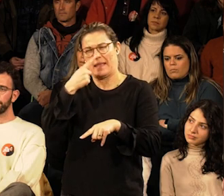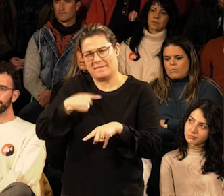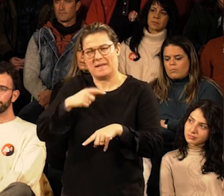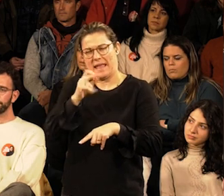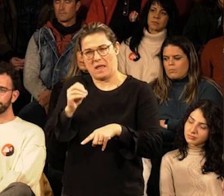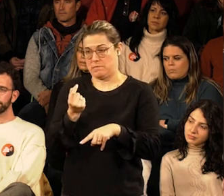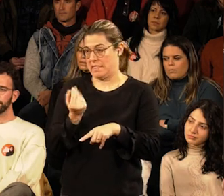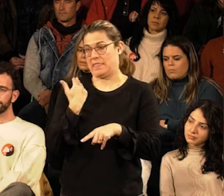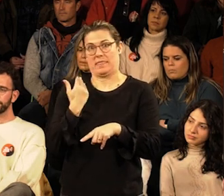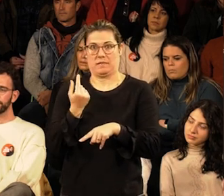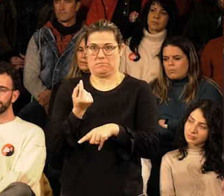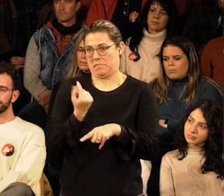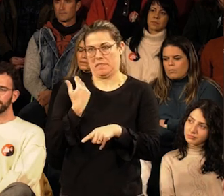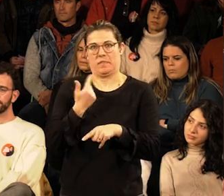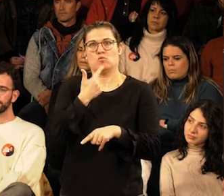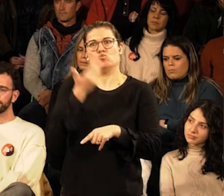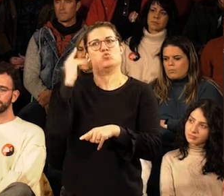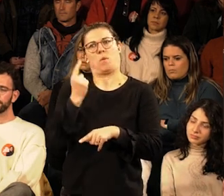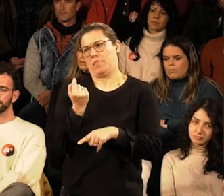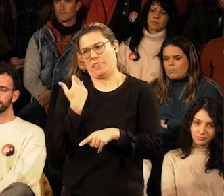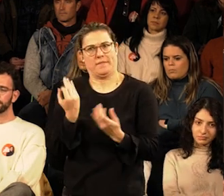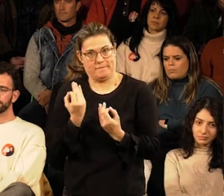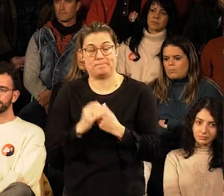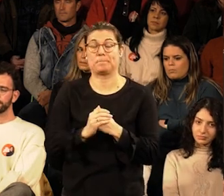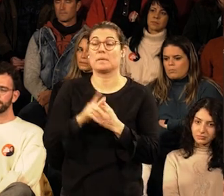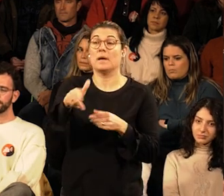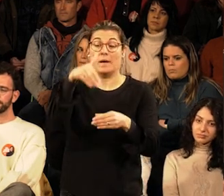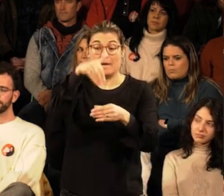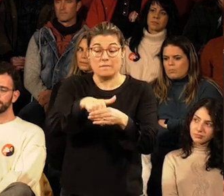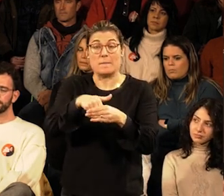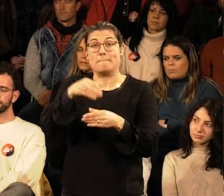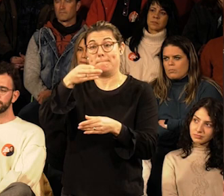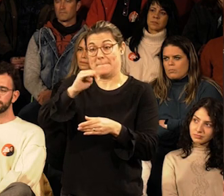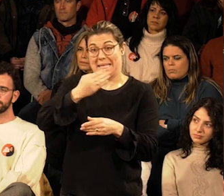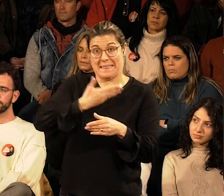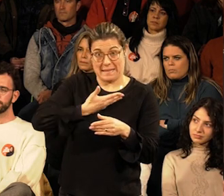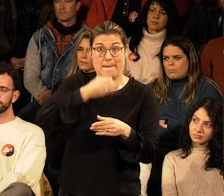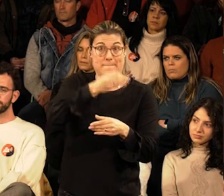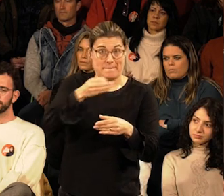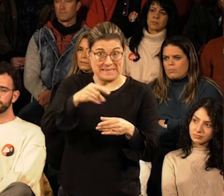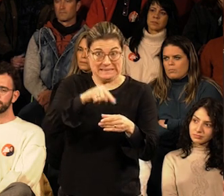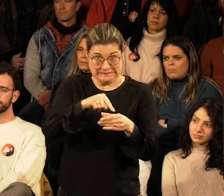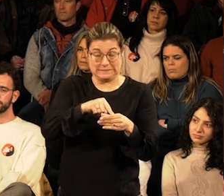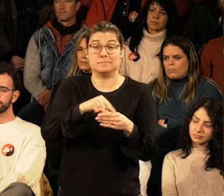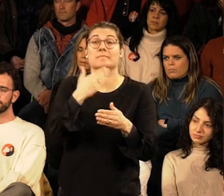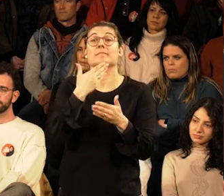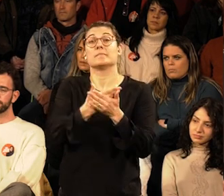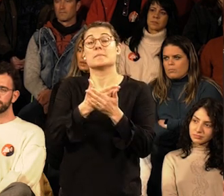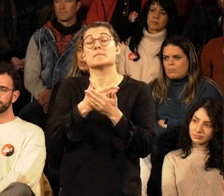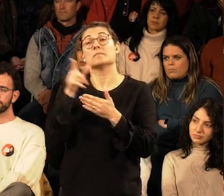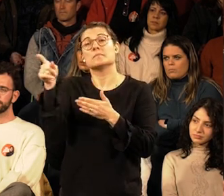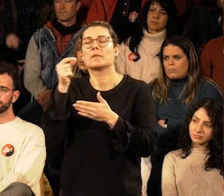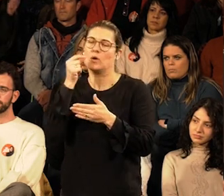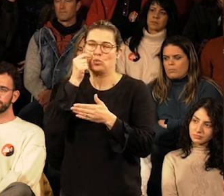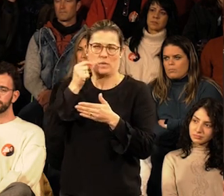passado recente o voto útil no psdp após a admissão de António